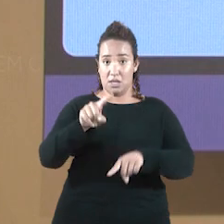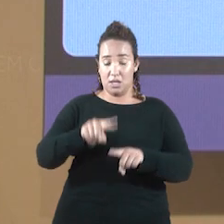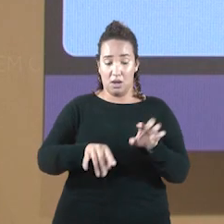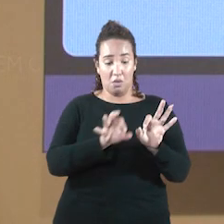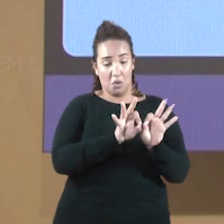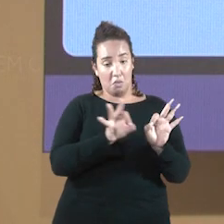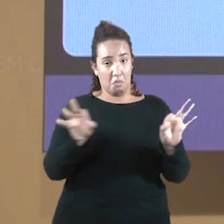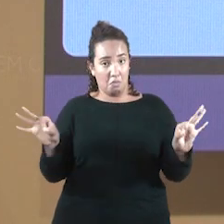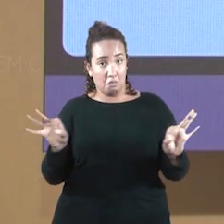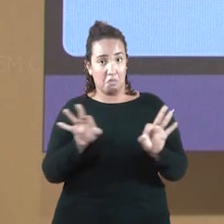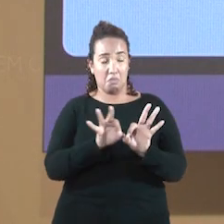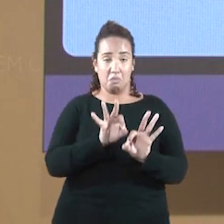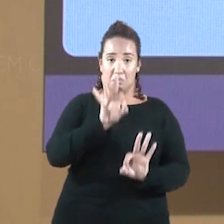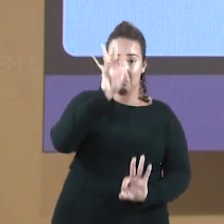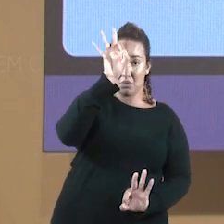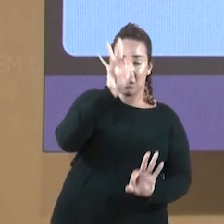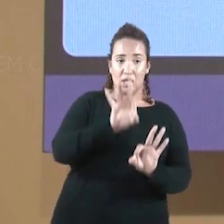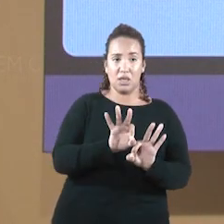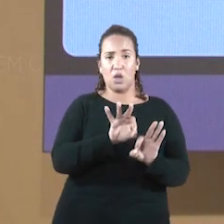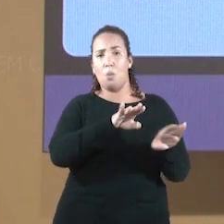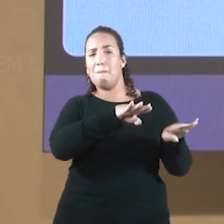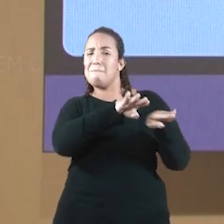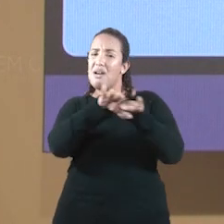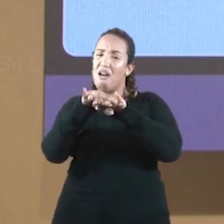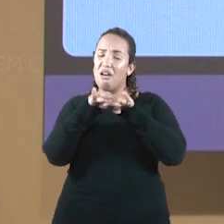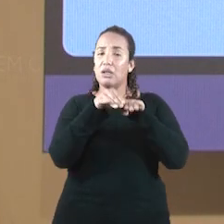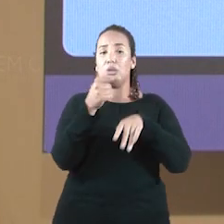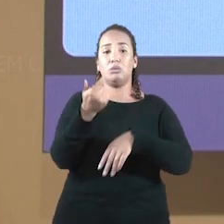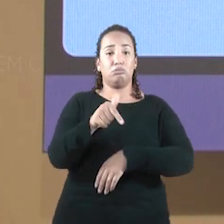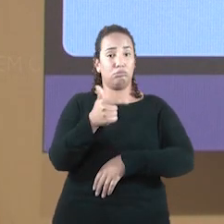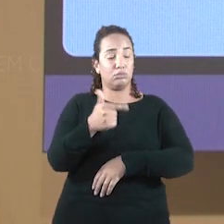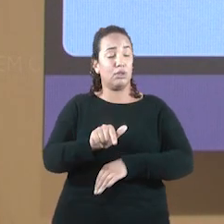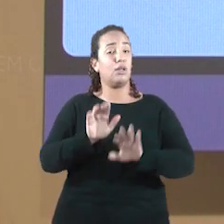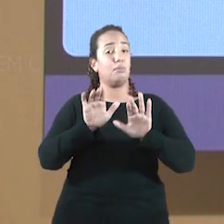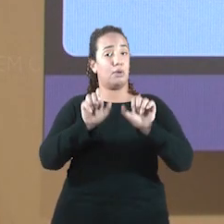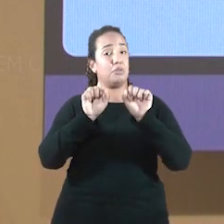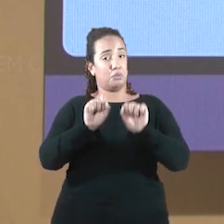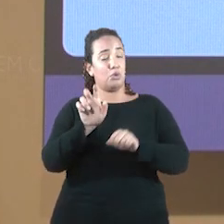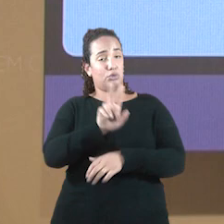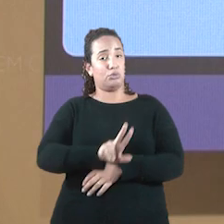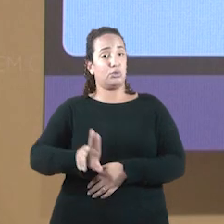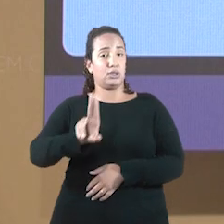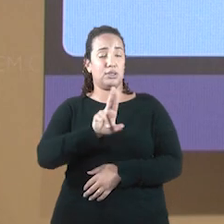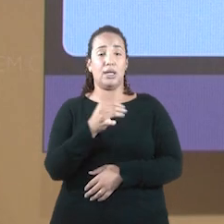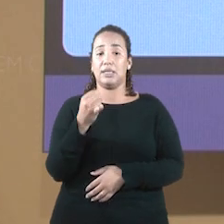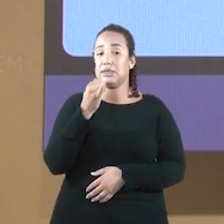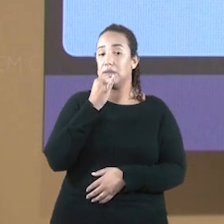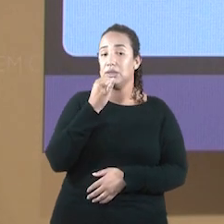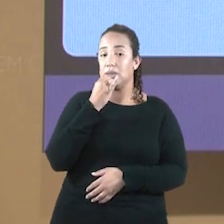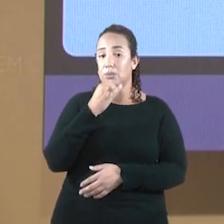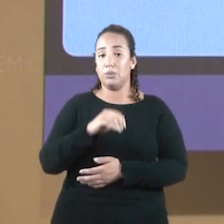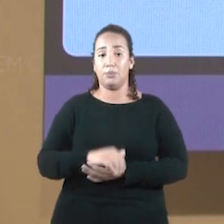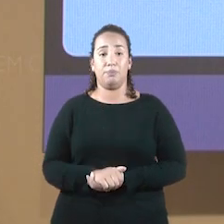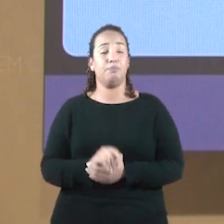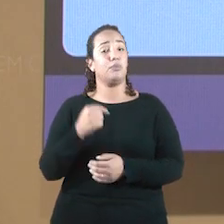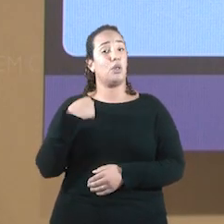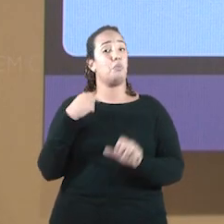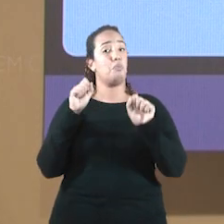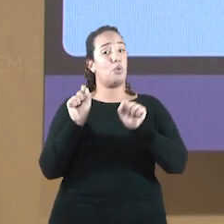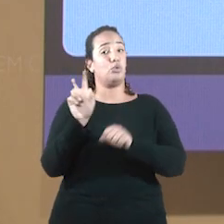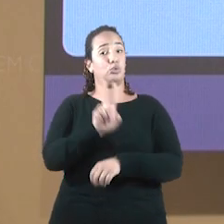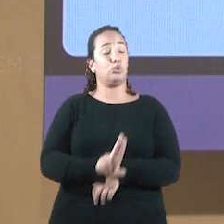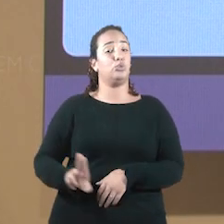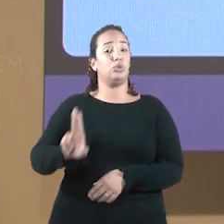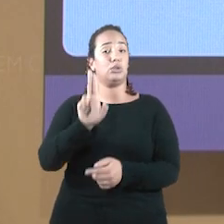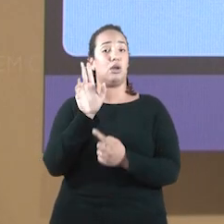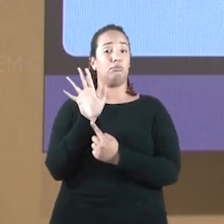é padronizado para medir o comprimento de outro objeto ou distância. Por exemplo, eu posso usar o